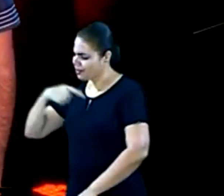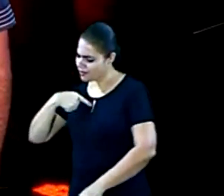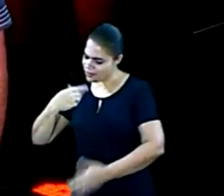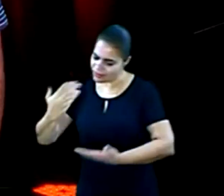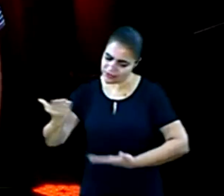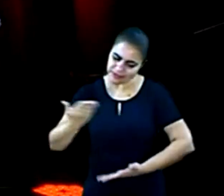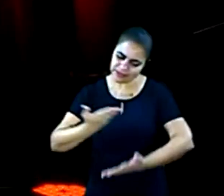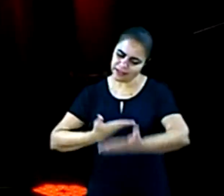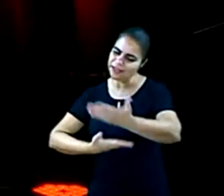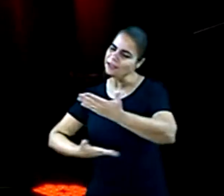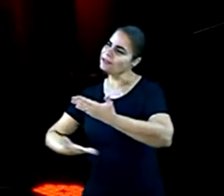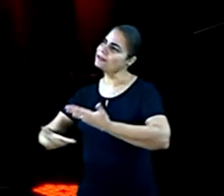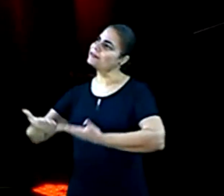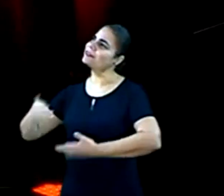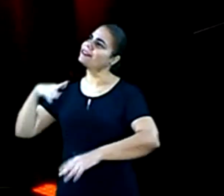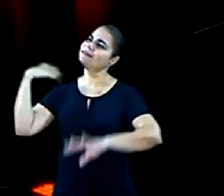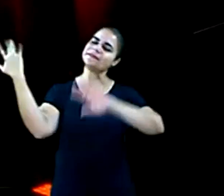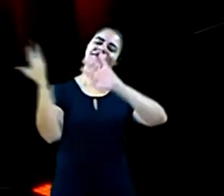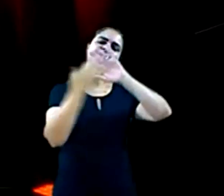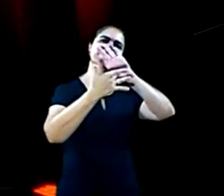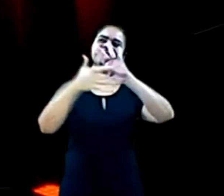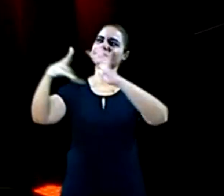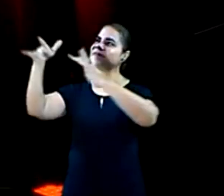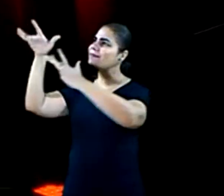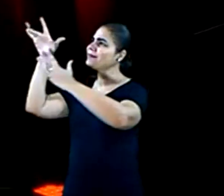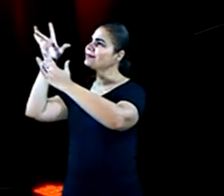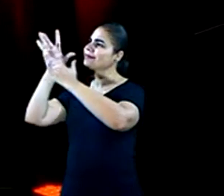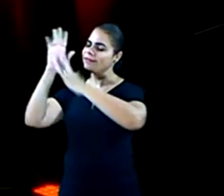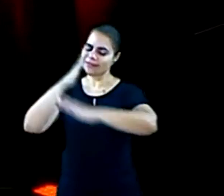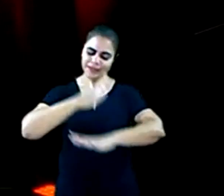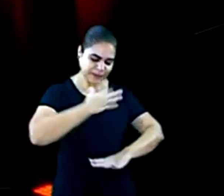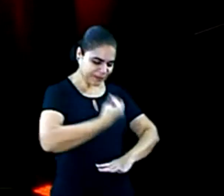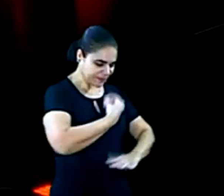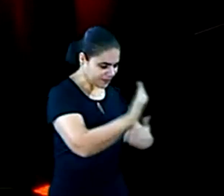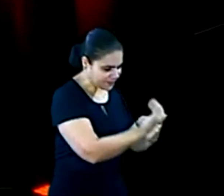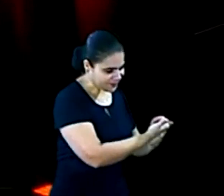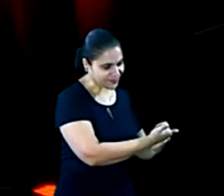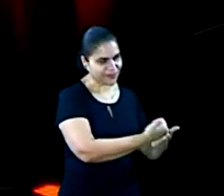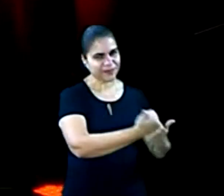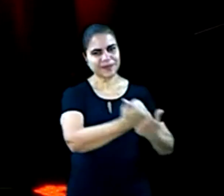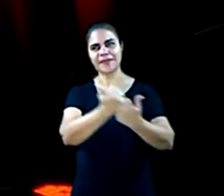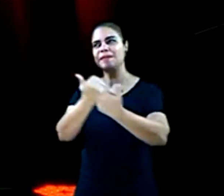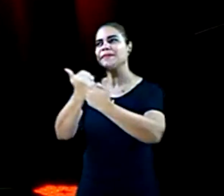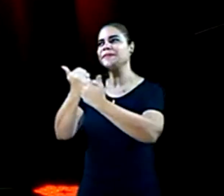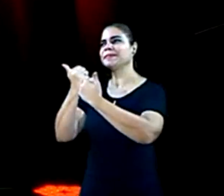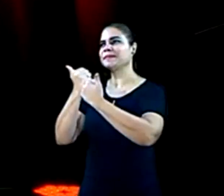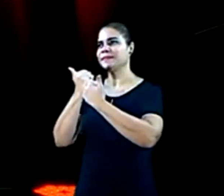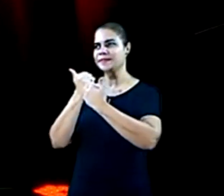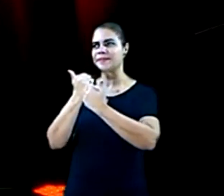Que pelo servo a própria vida renunciou.